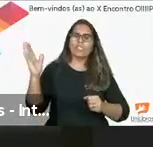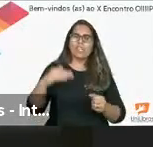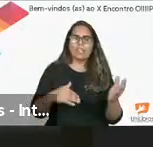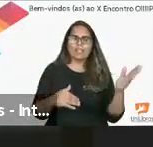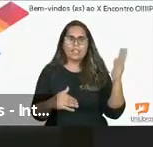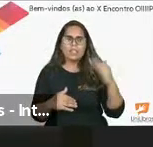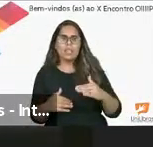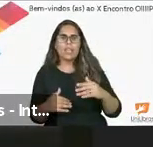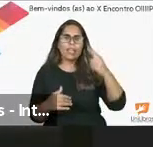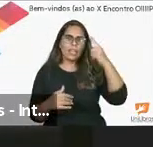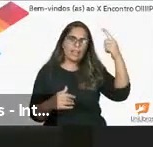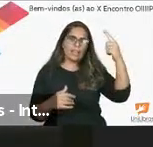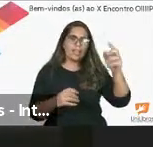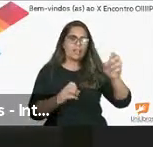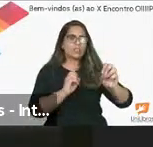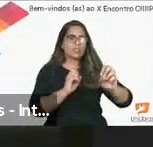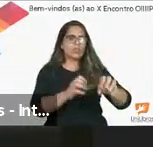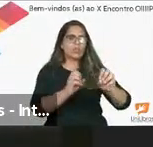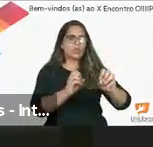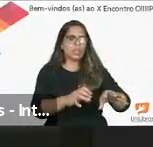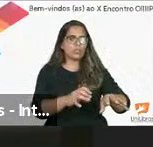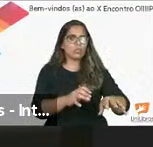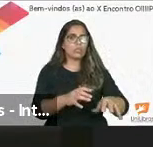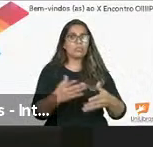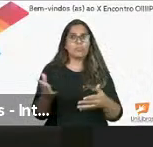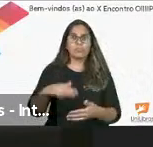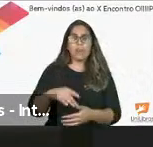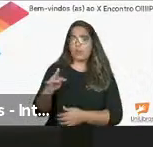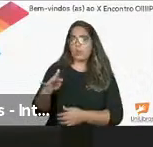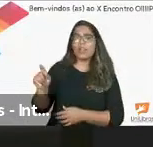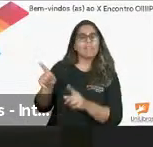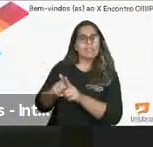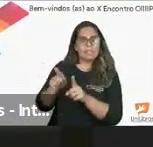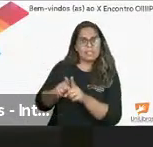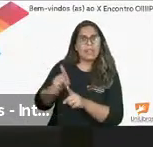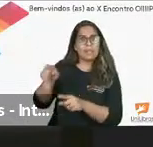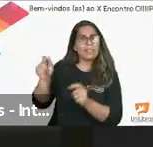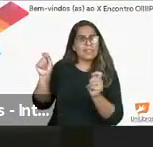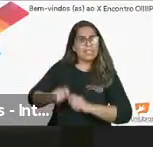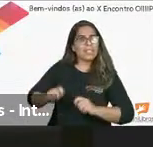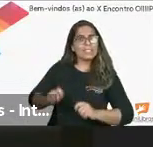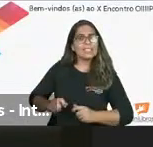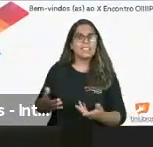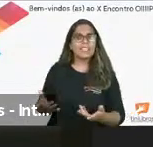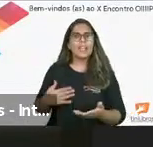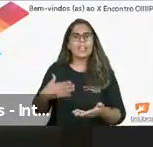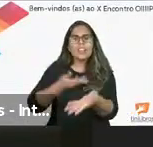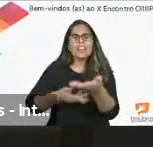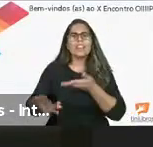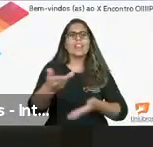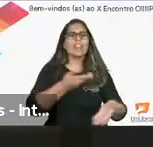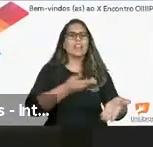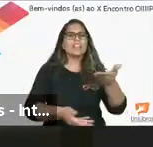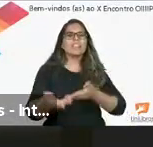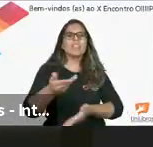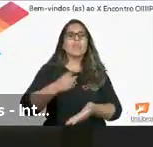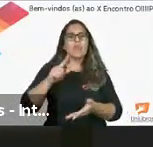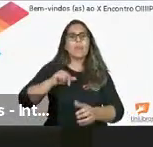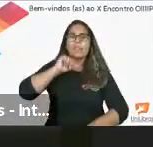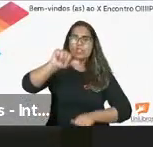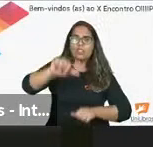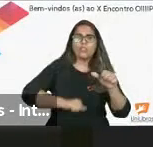a ideia de educador reeducando para Maturana, que também dá certo, porque essa interação é uma